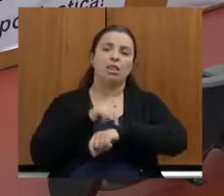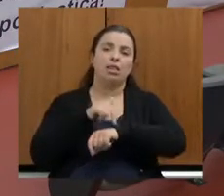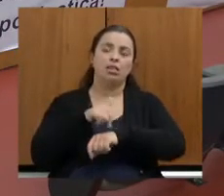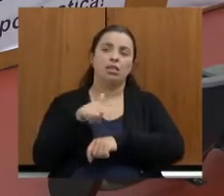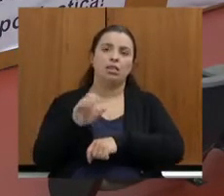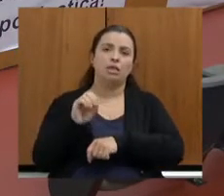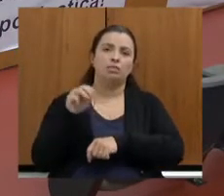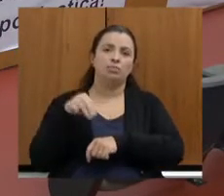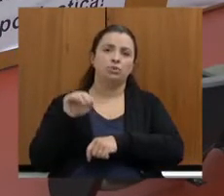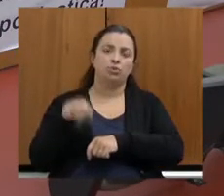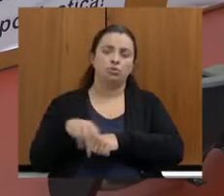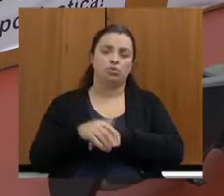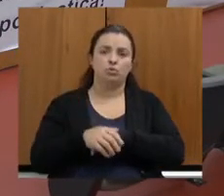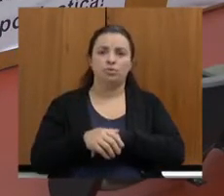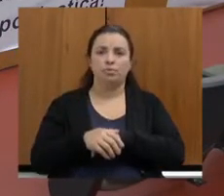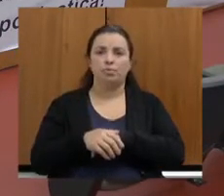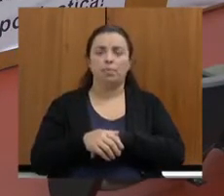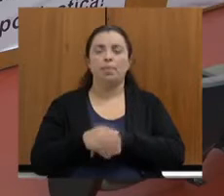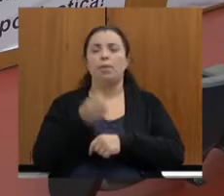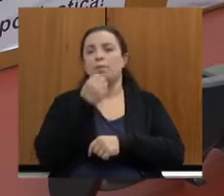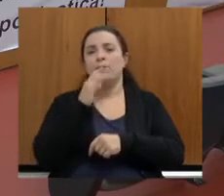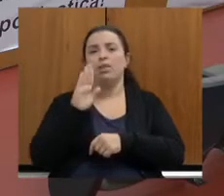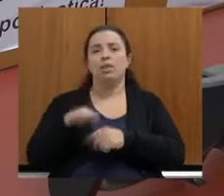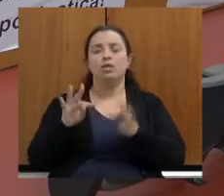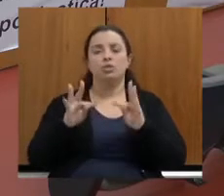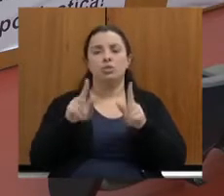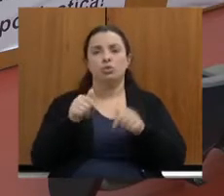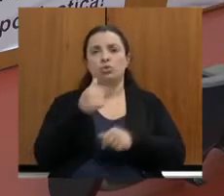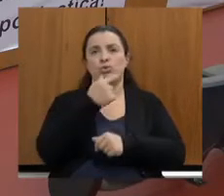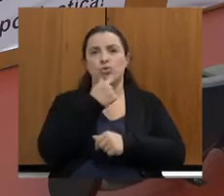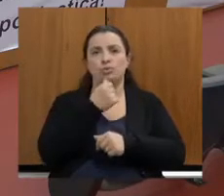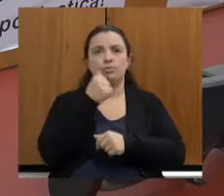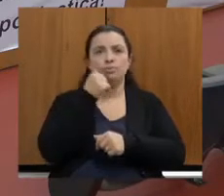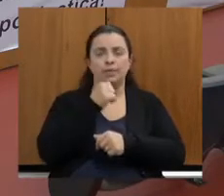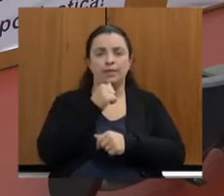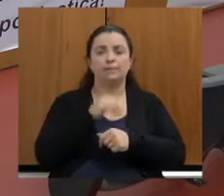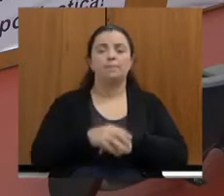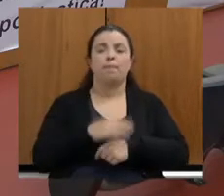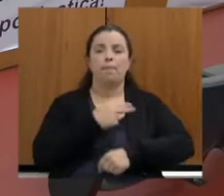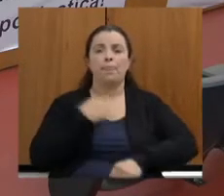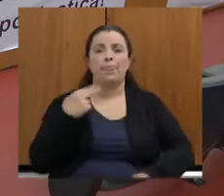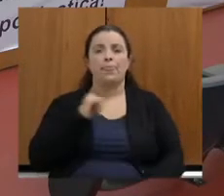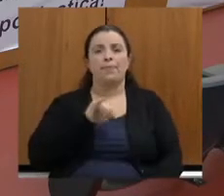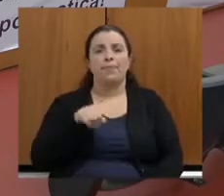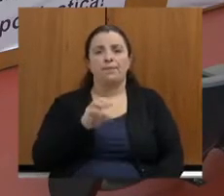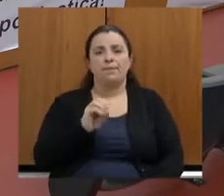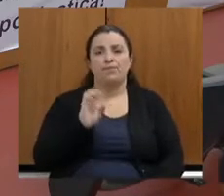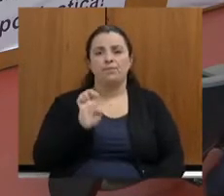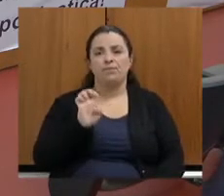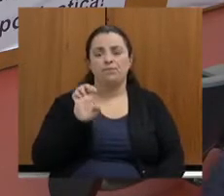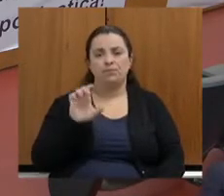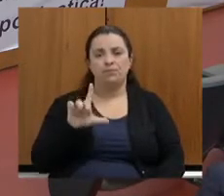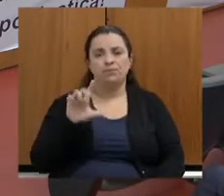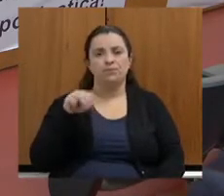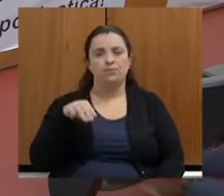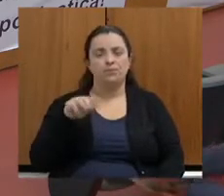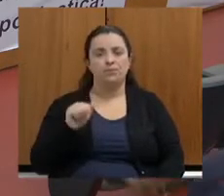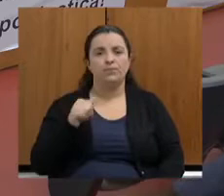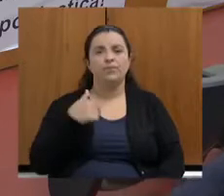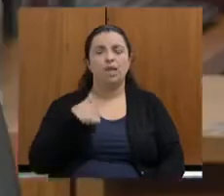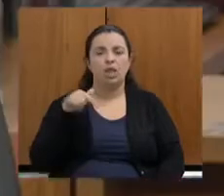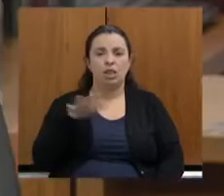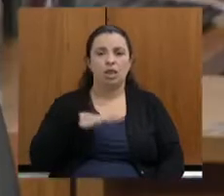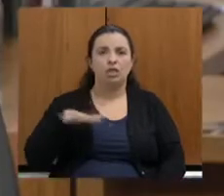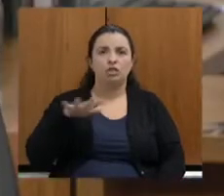Oi boa tarde a todos EA todas as meu nome joga Fernandes como foi falado né Sueli da